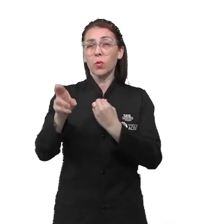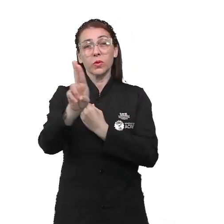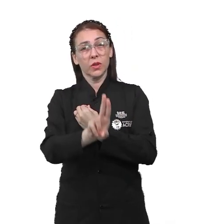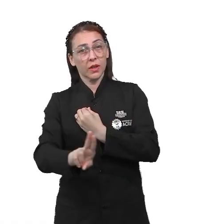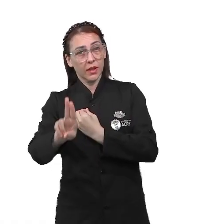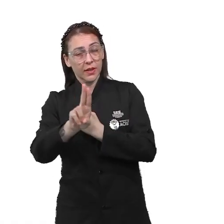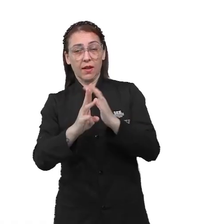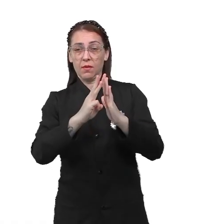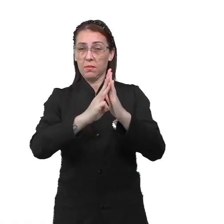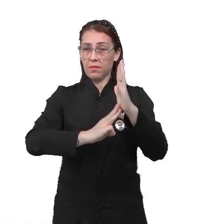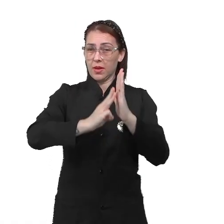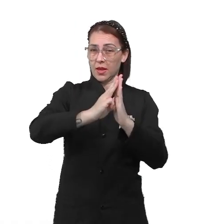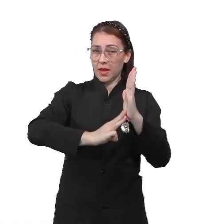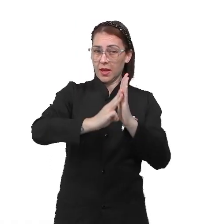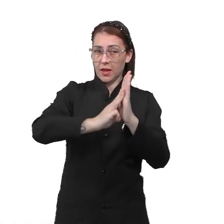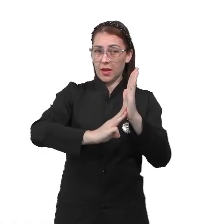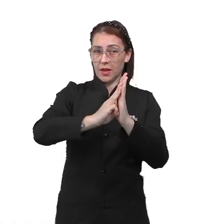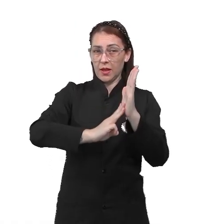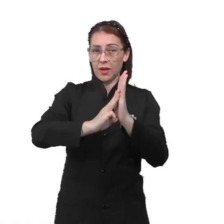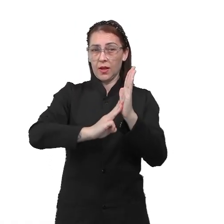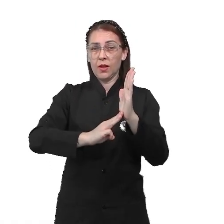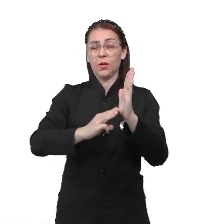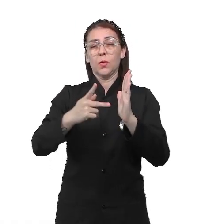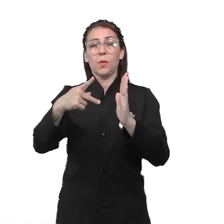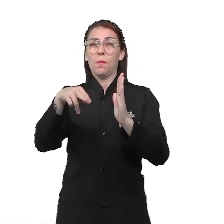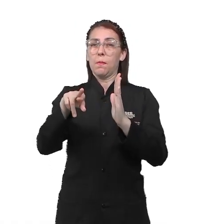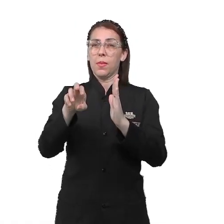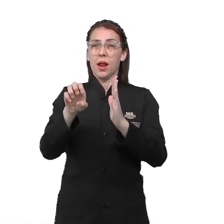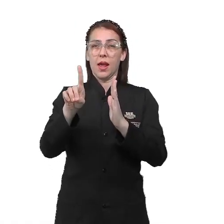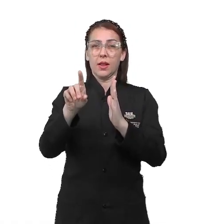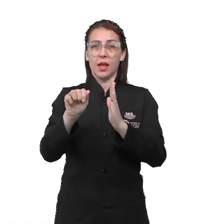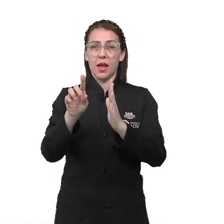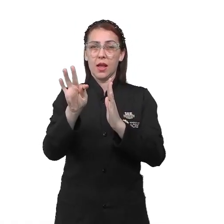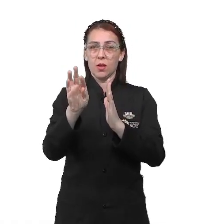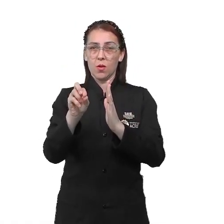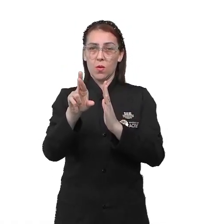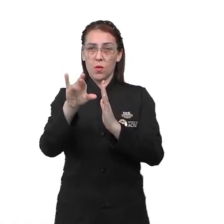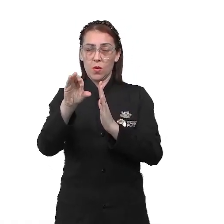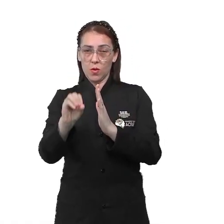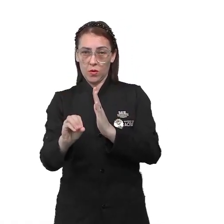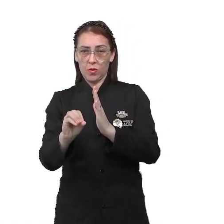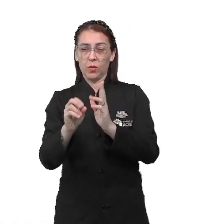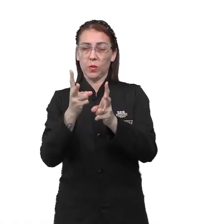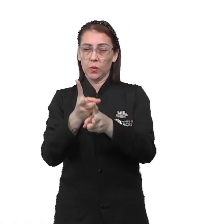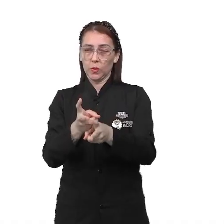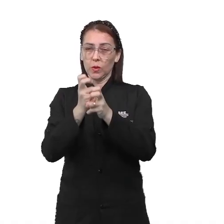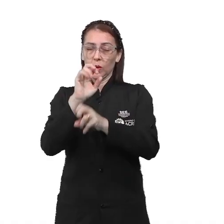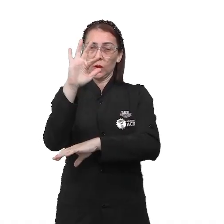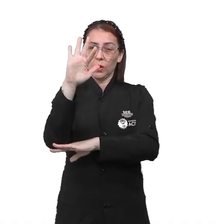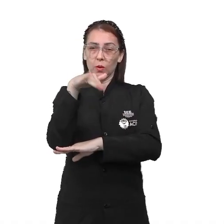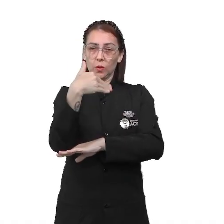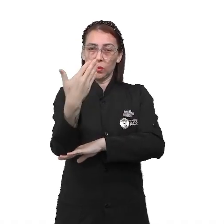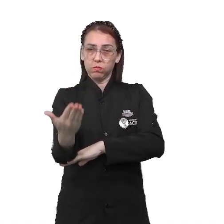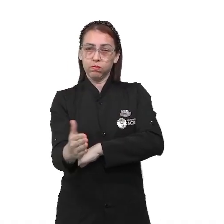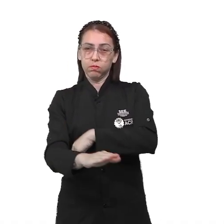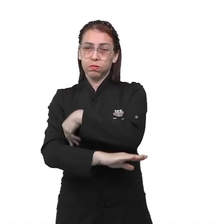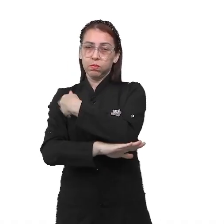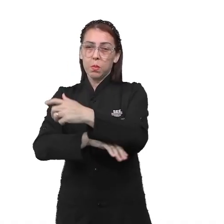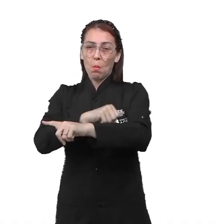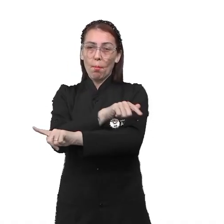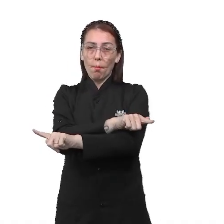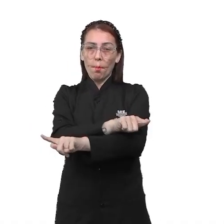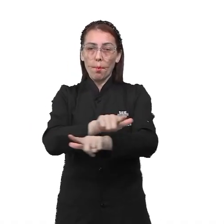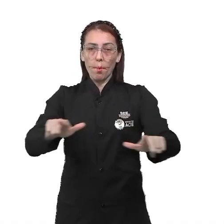utilizaram métodos predatórios para a extração do pau-brasil. E isso vai devastar a